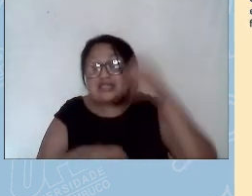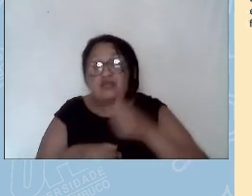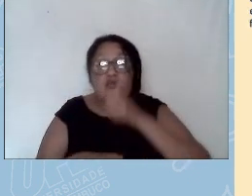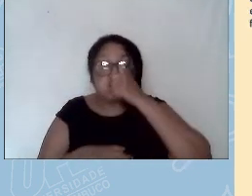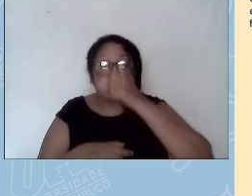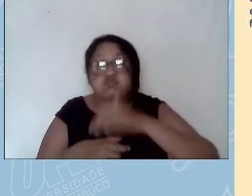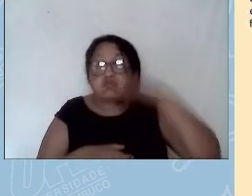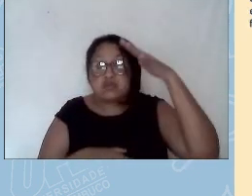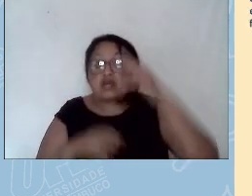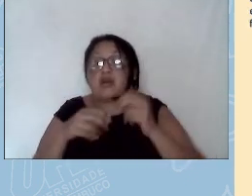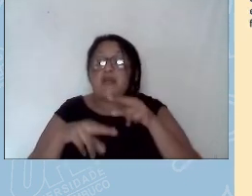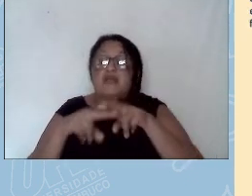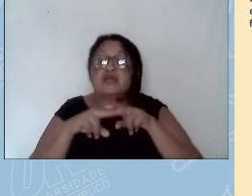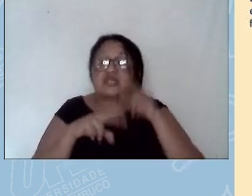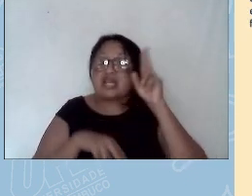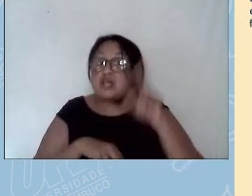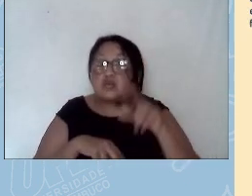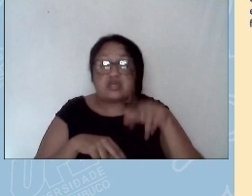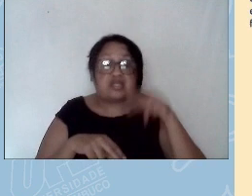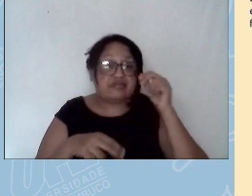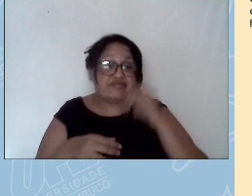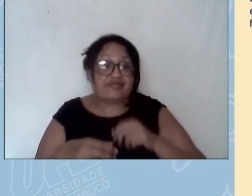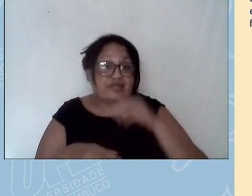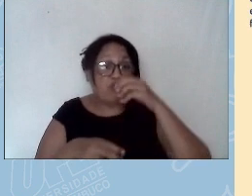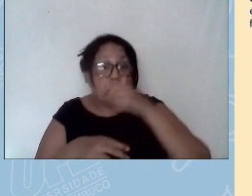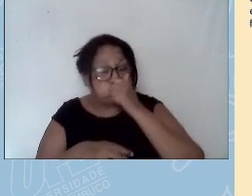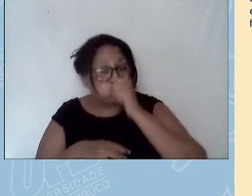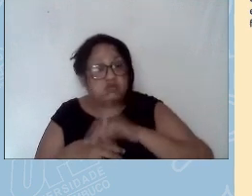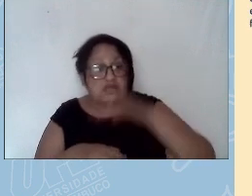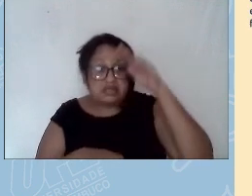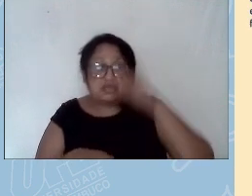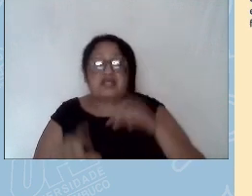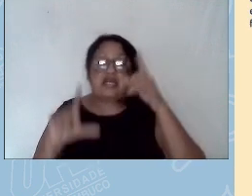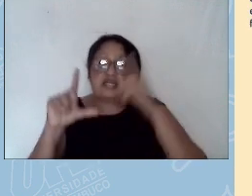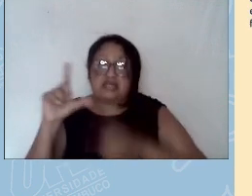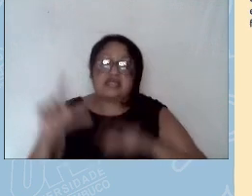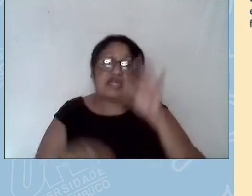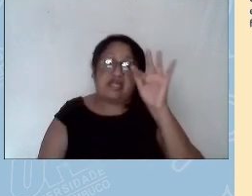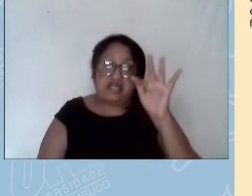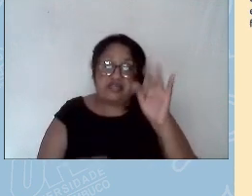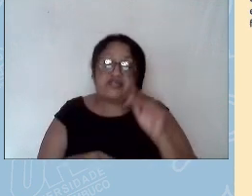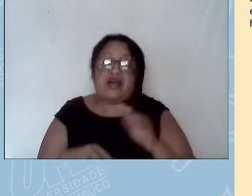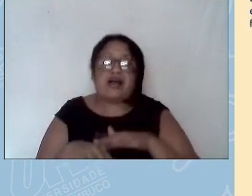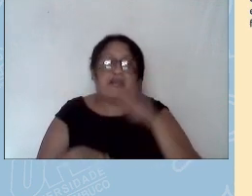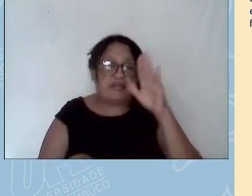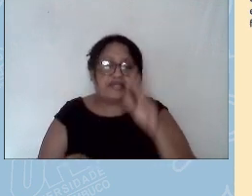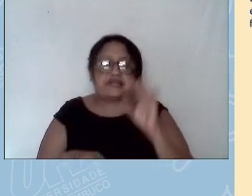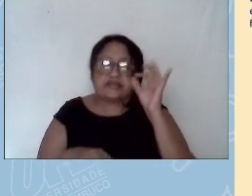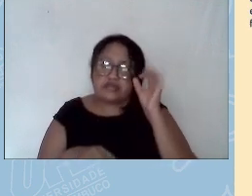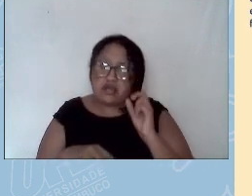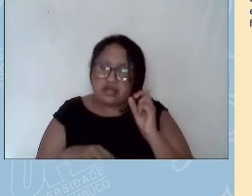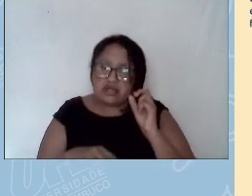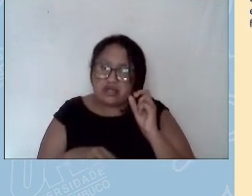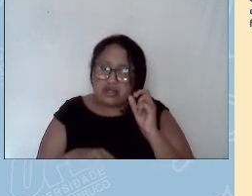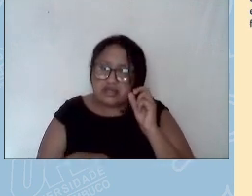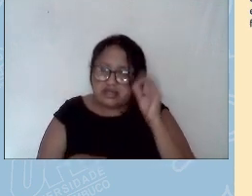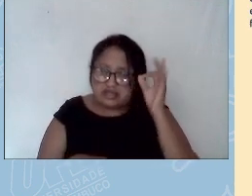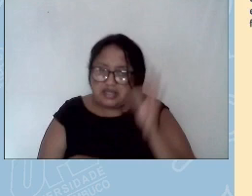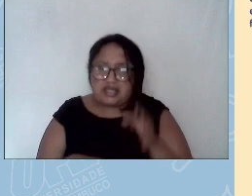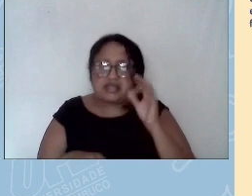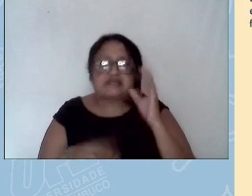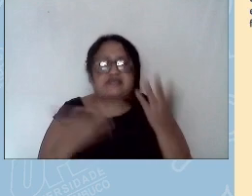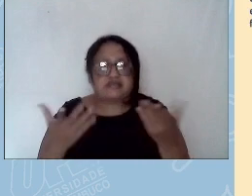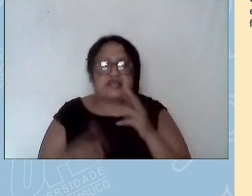isso a piscina ela jamais vai encher seria a alternativa F a mais indicada para a questão 48